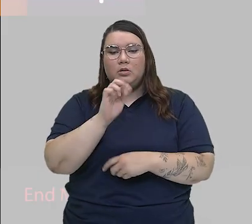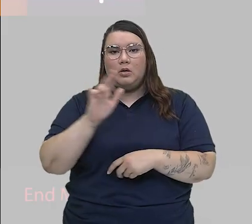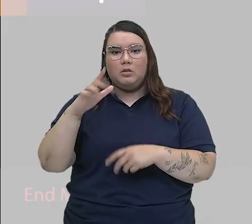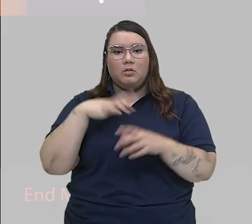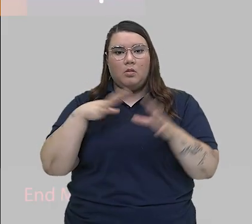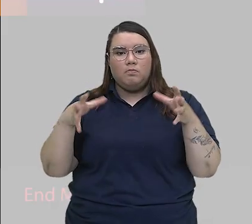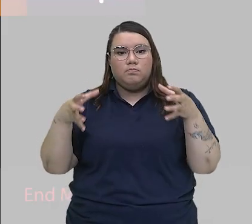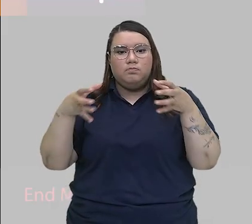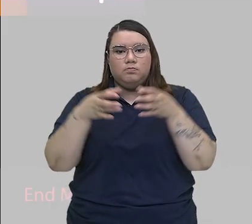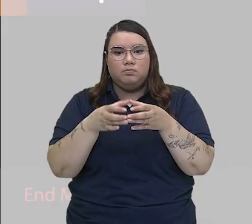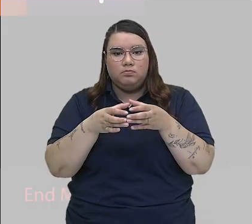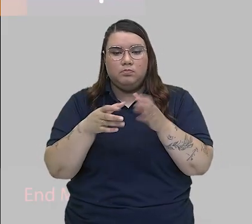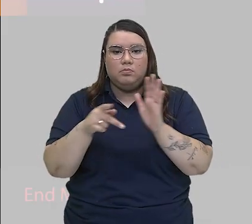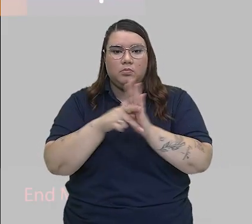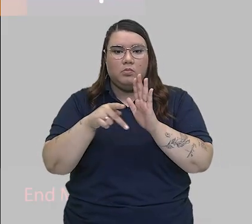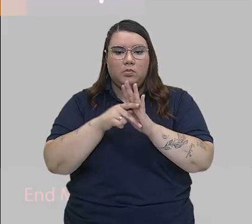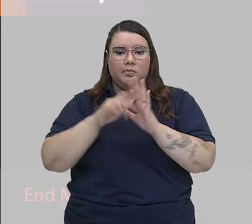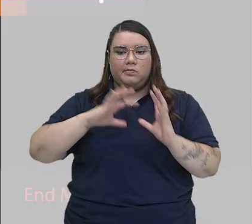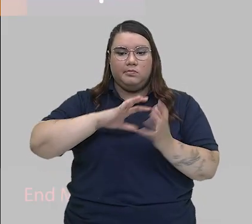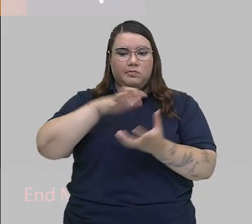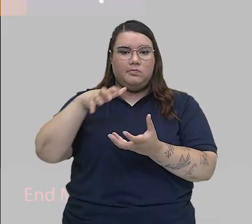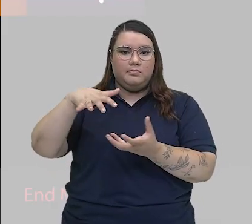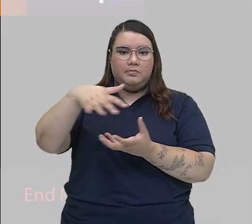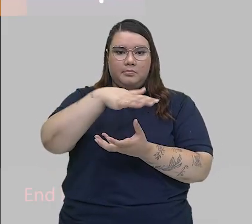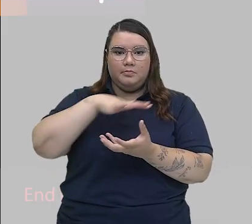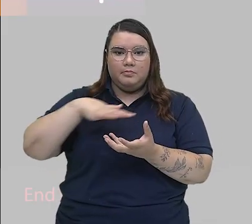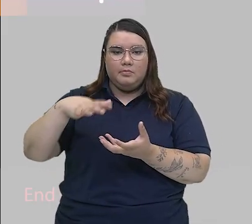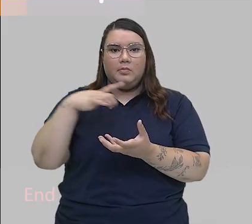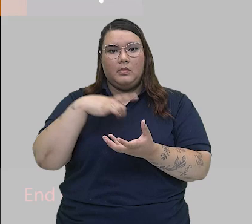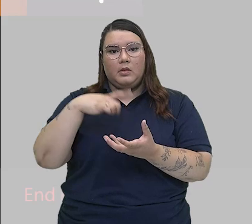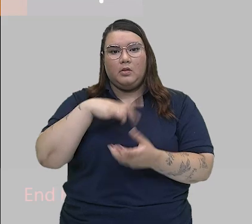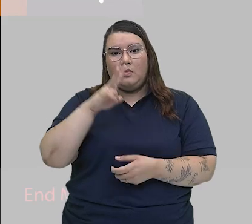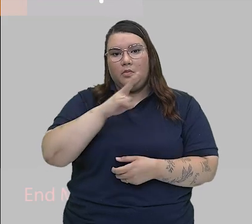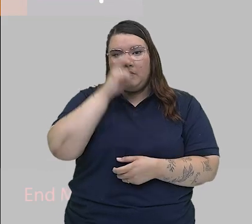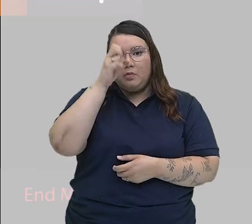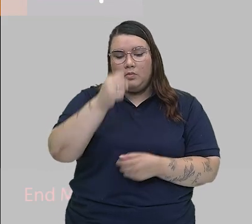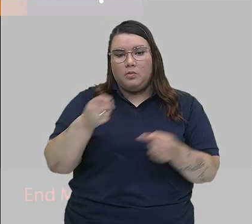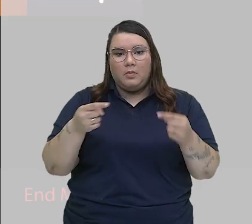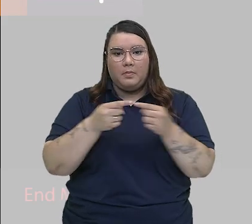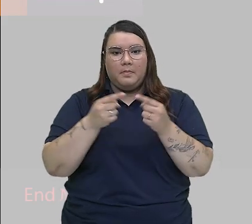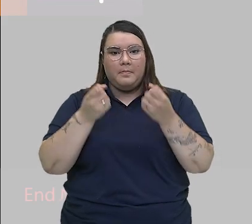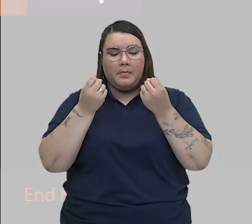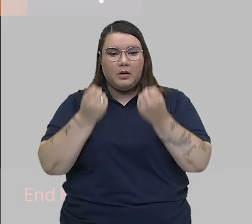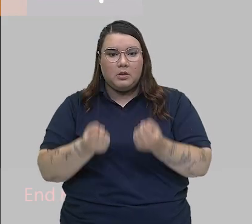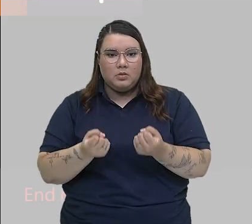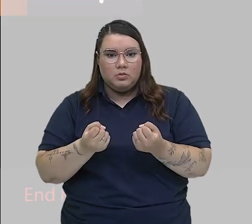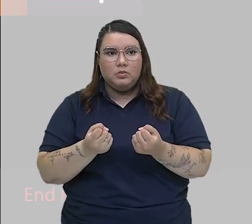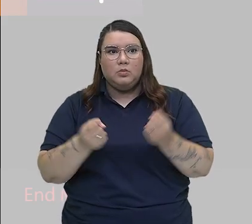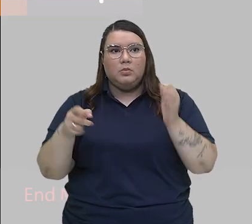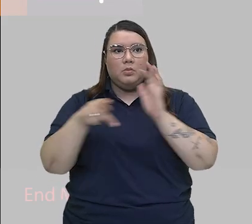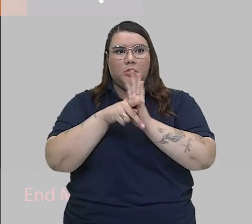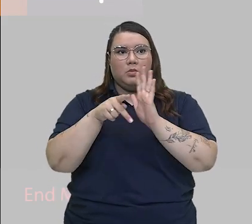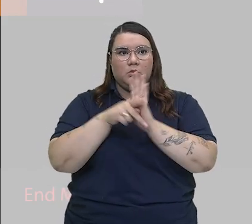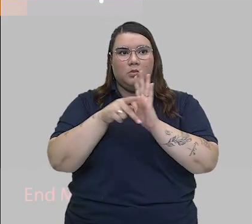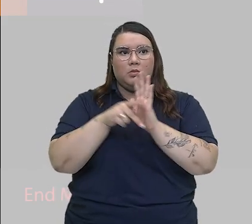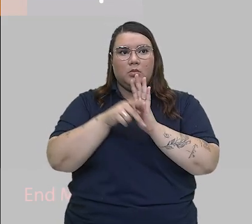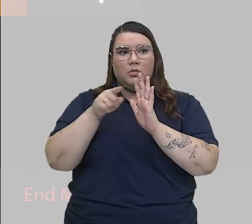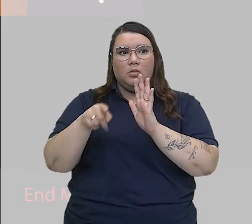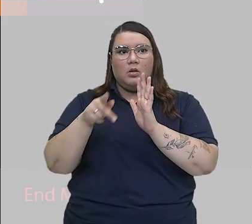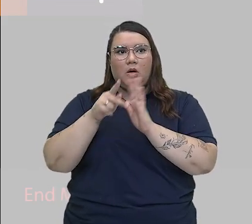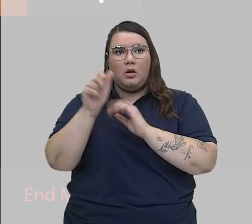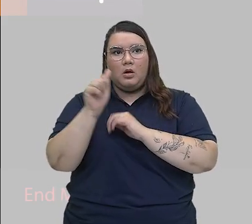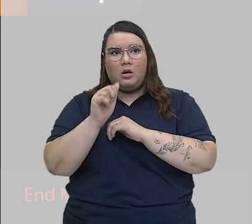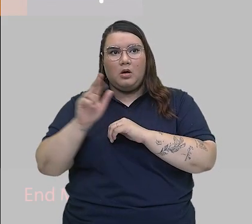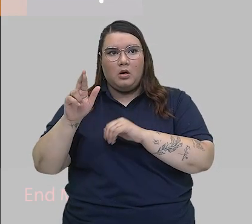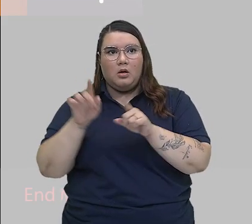exercendo sobre a superfície da Terra. Temos aí a força, que é uma força-peso devido a essa massa de ar, e